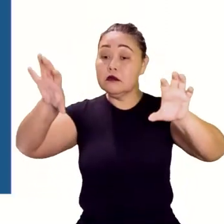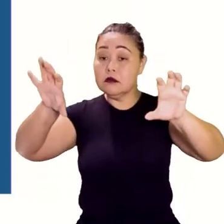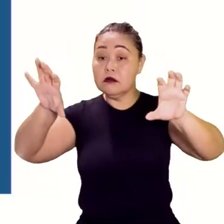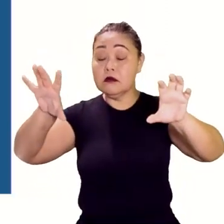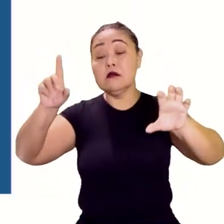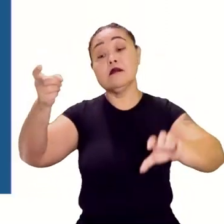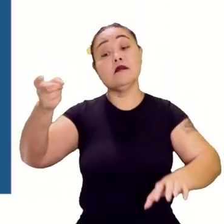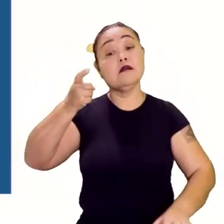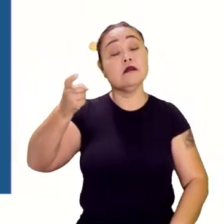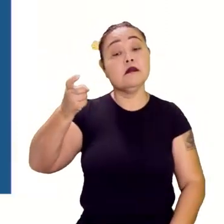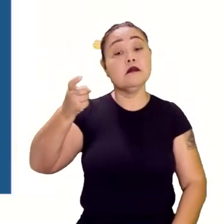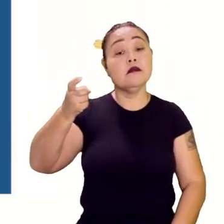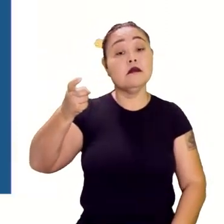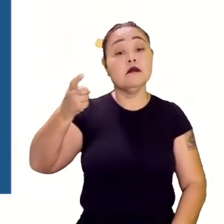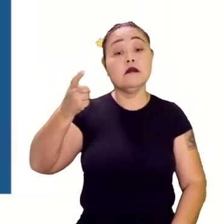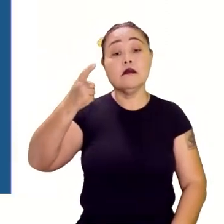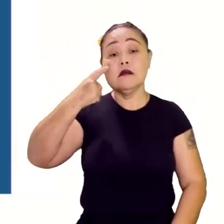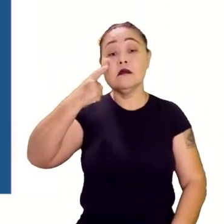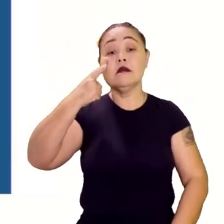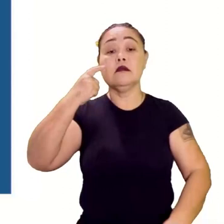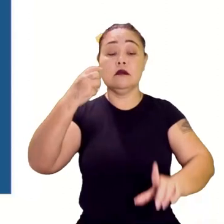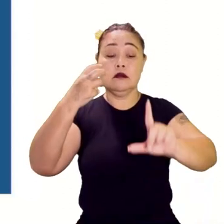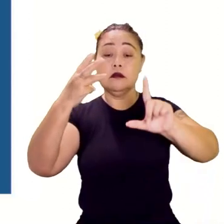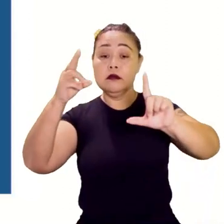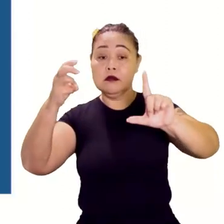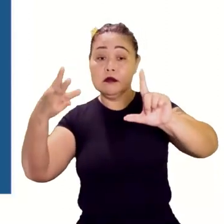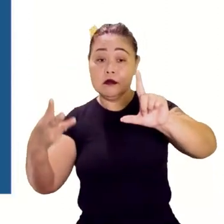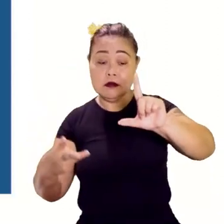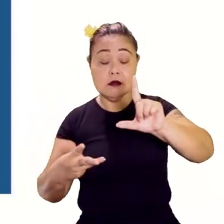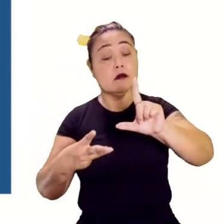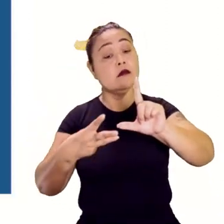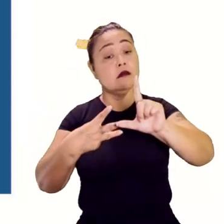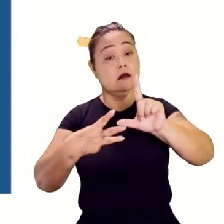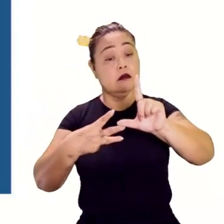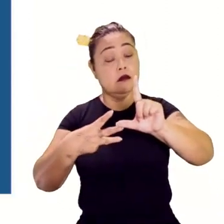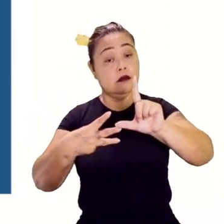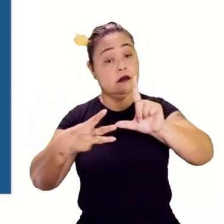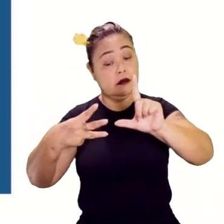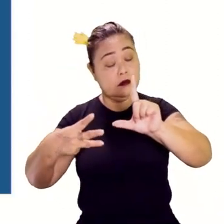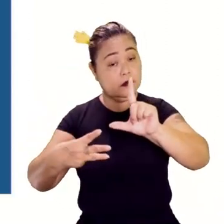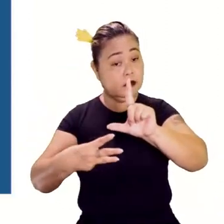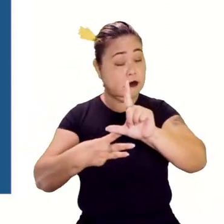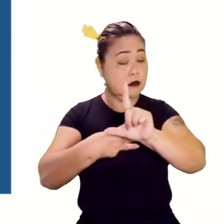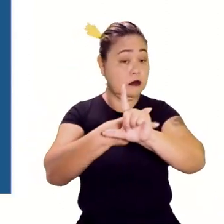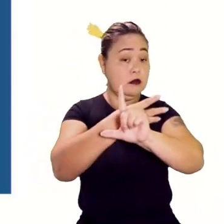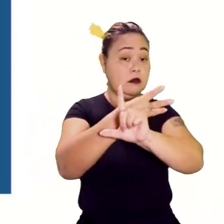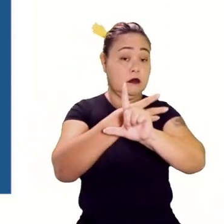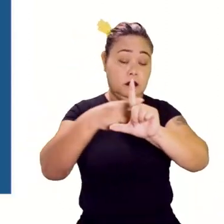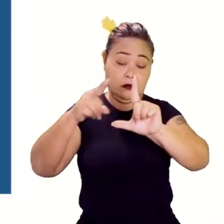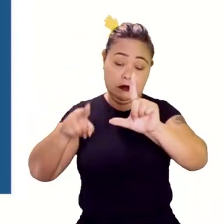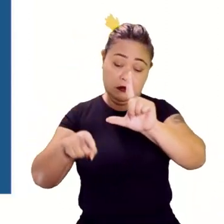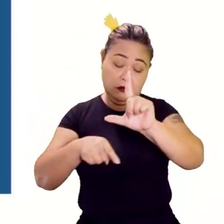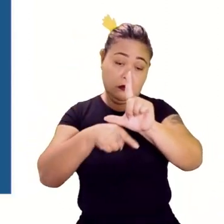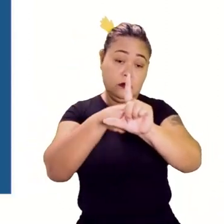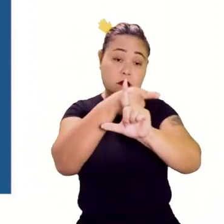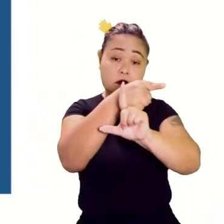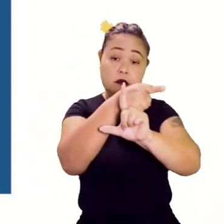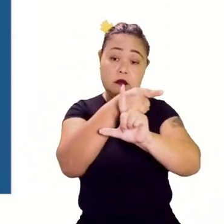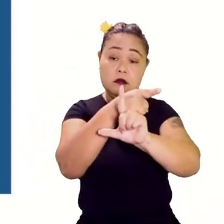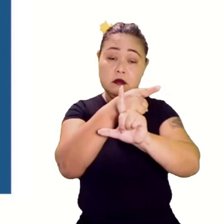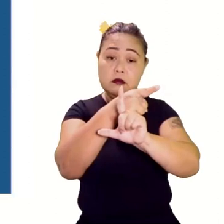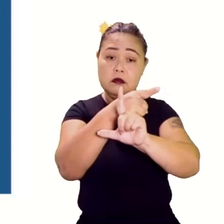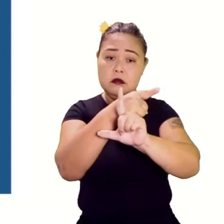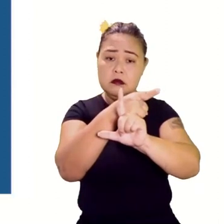dar x. X. Vamos lá, 3 elevado a quem, né? Se a gente fosse fazer aqui a nossa... Vamos fazer